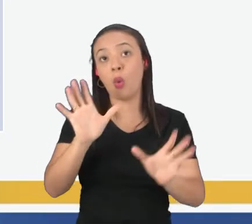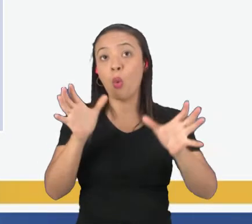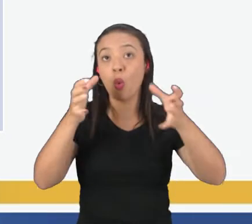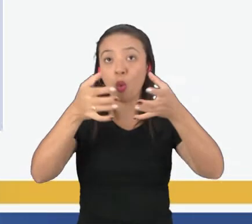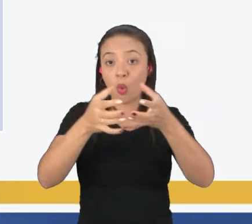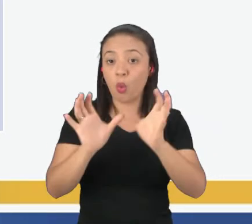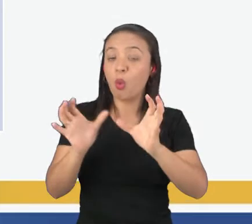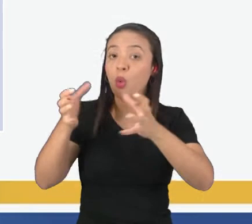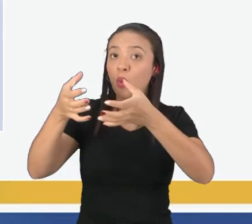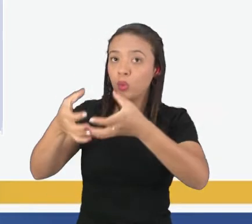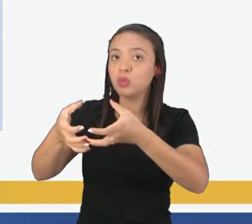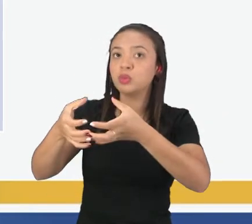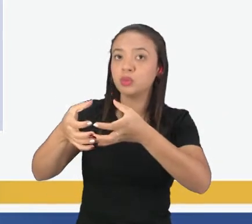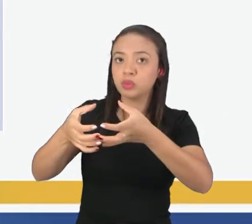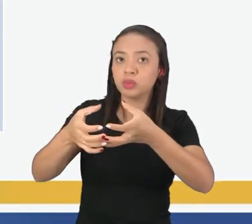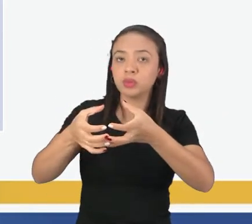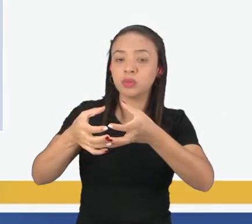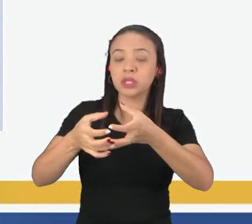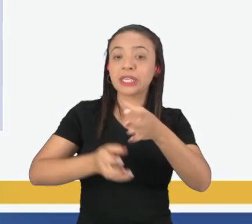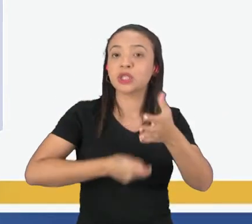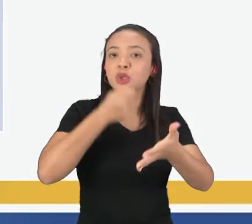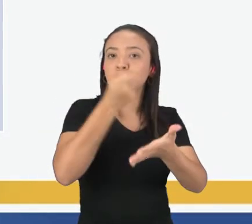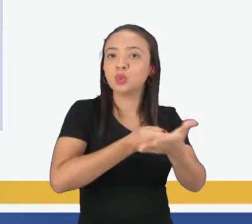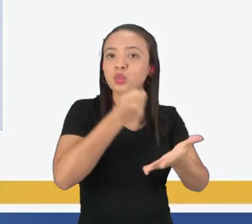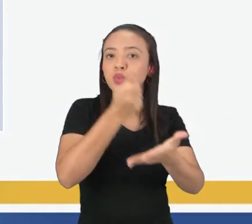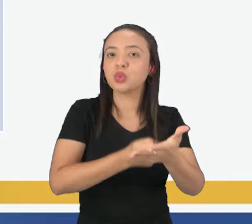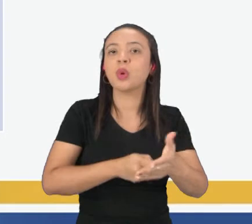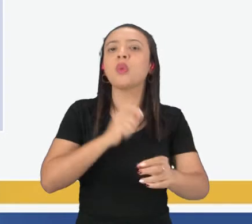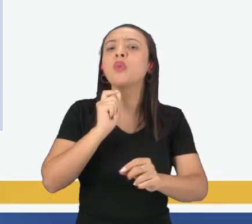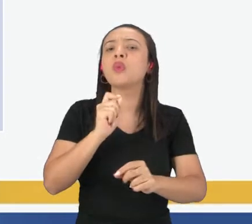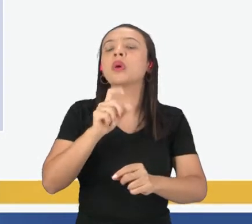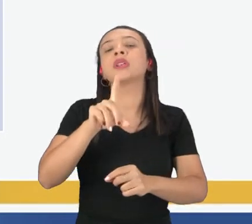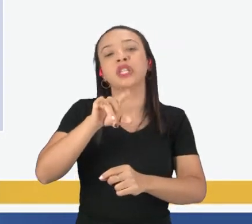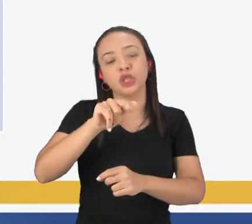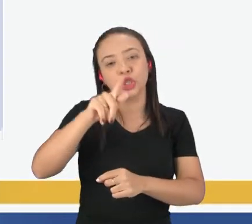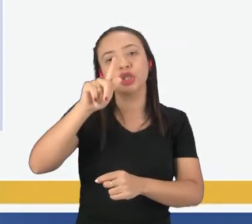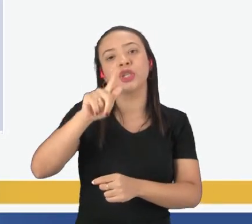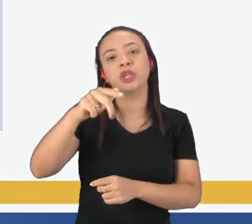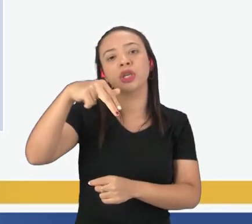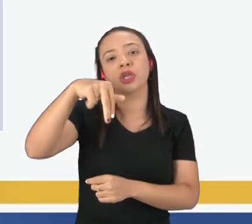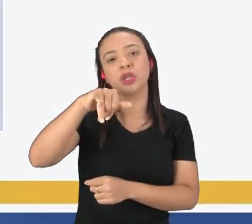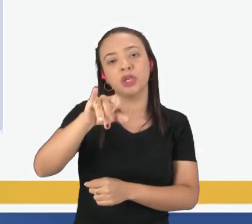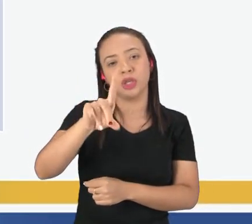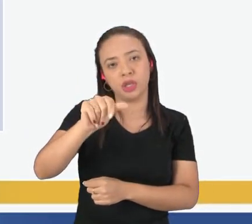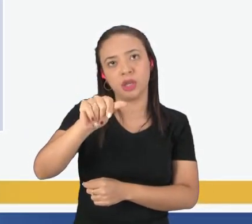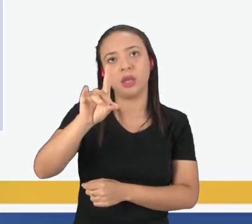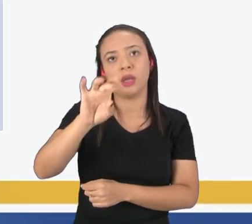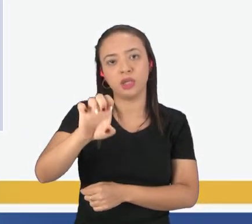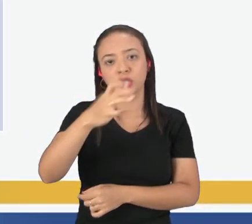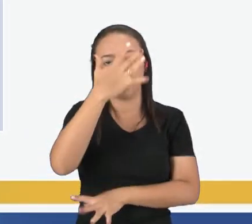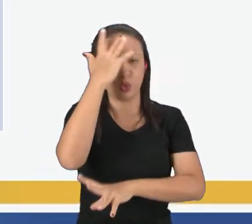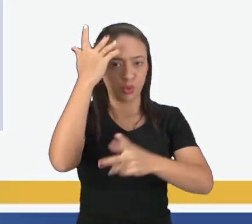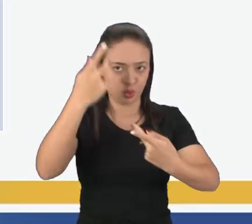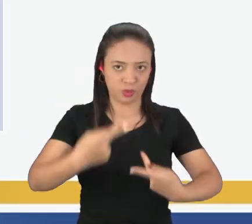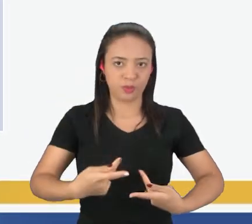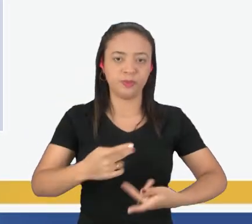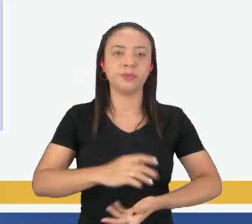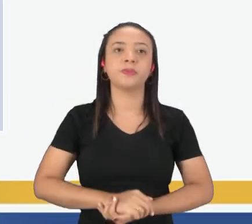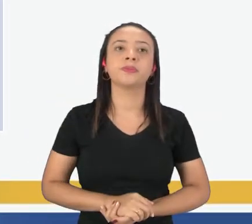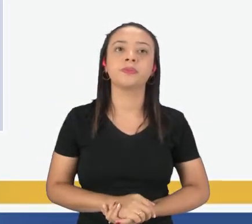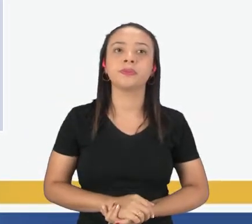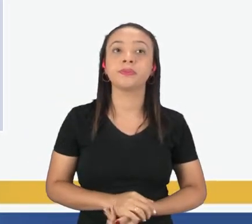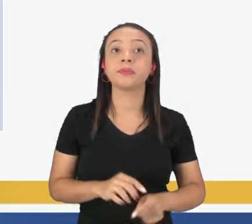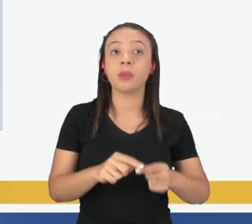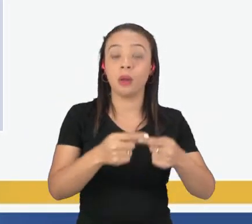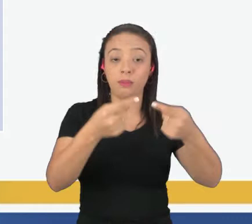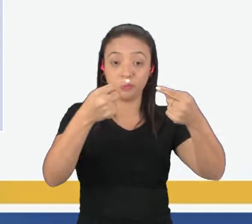de grupos e entidades que preservam, que lutam por dignidade humana. E,